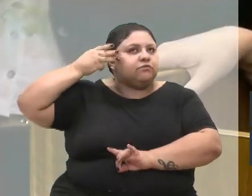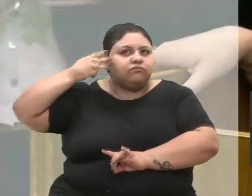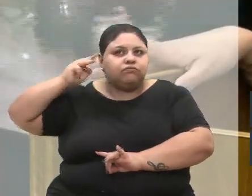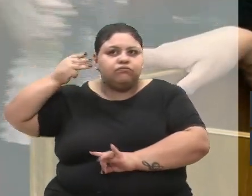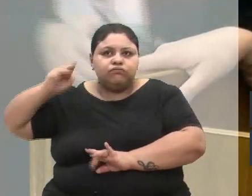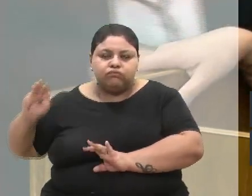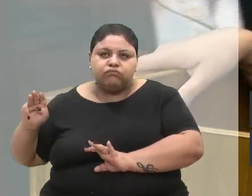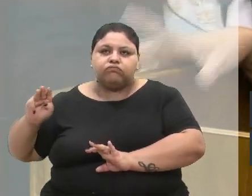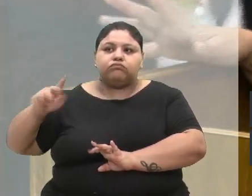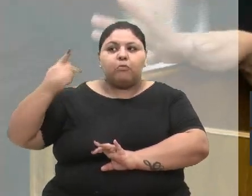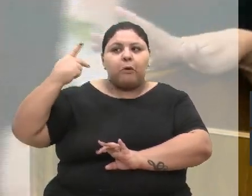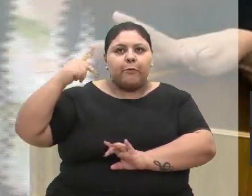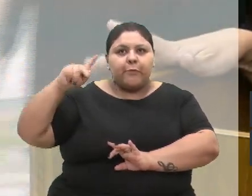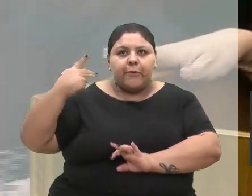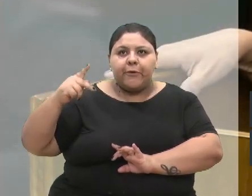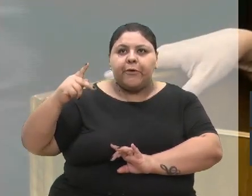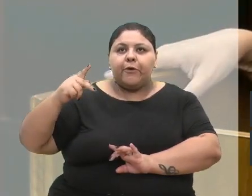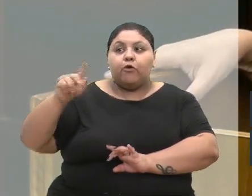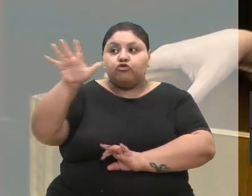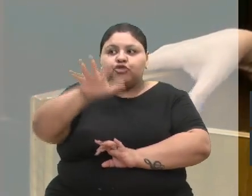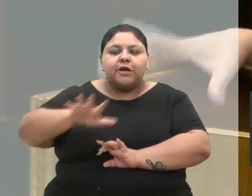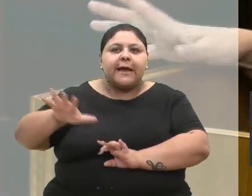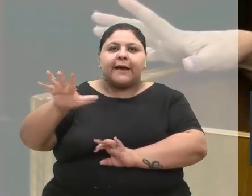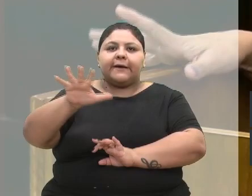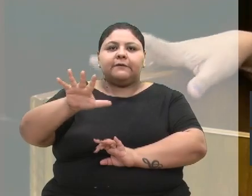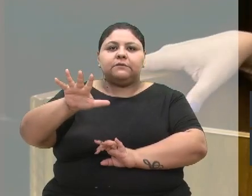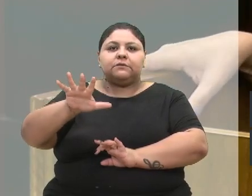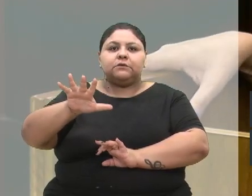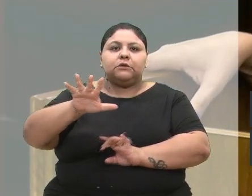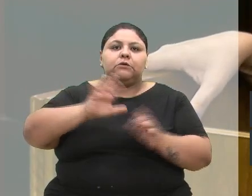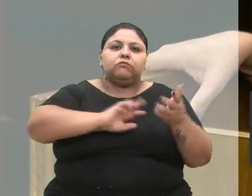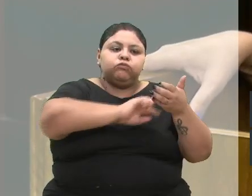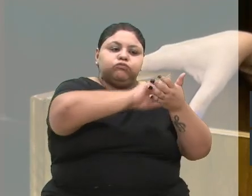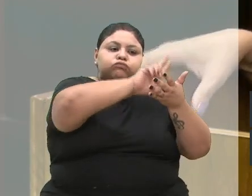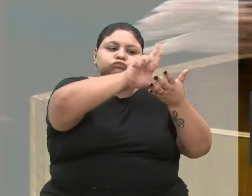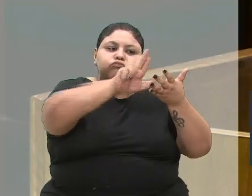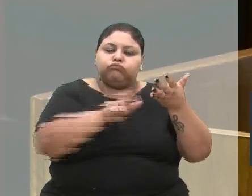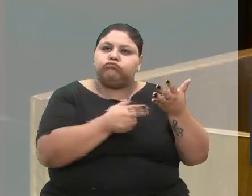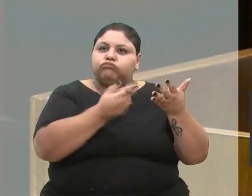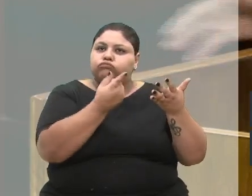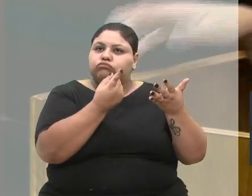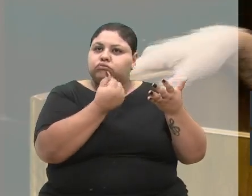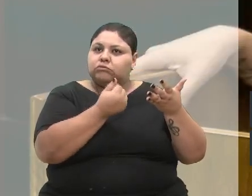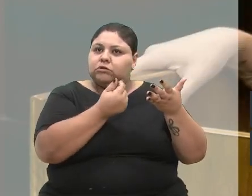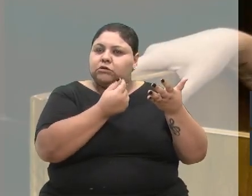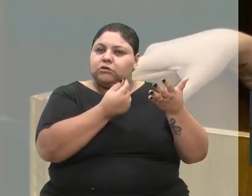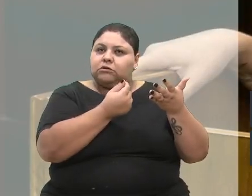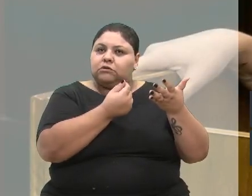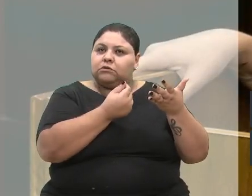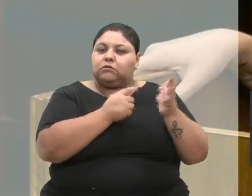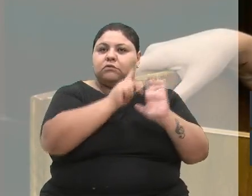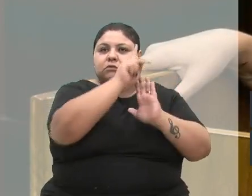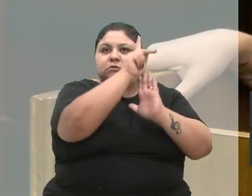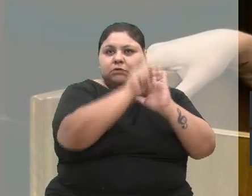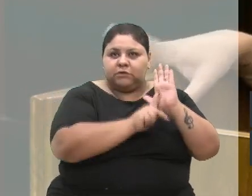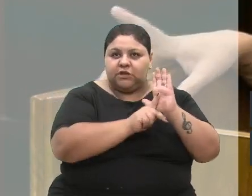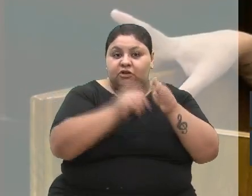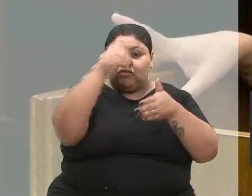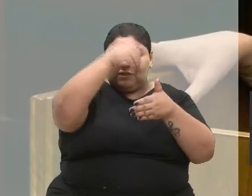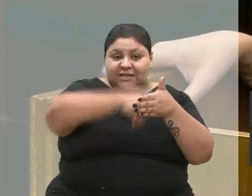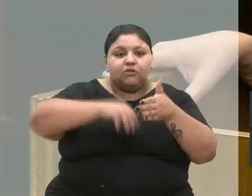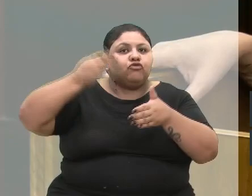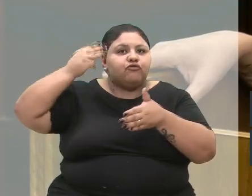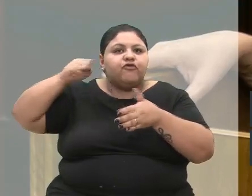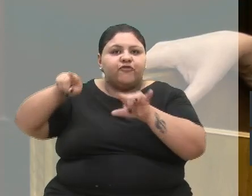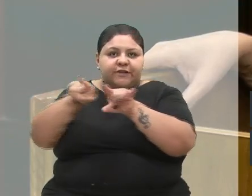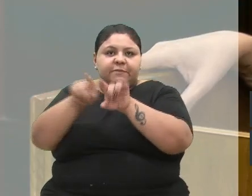o Hospital Pompeia, para o Hospital Geral. Então, são diversos recursos, né, para o TEA, né, para o projeto dentro do Virvi. Pode